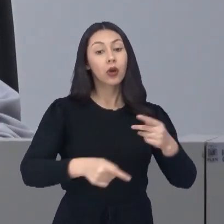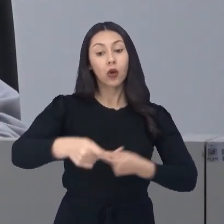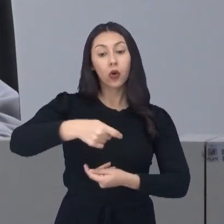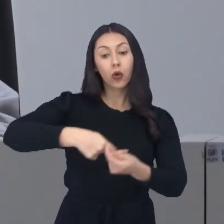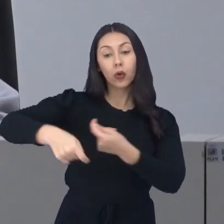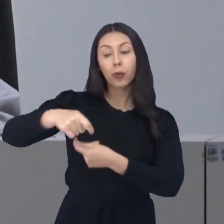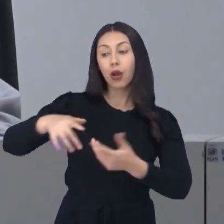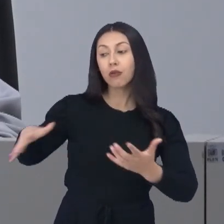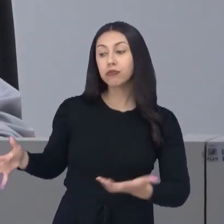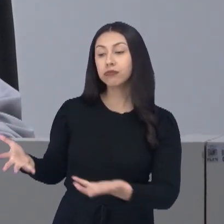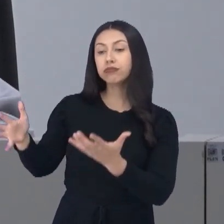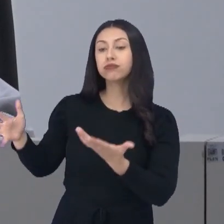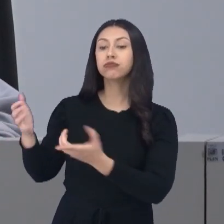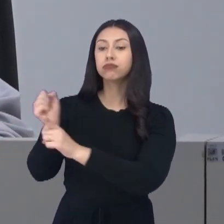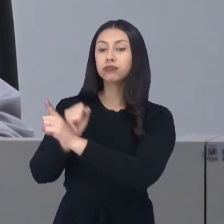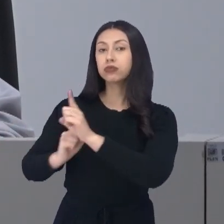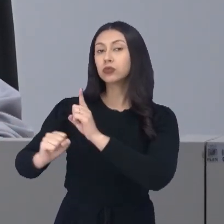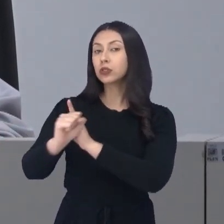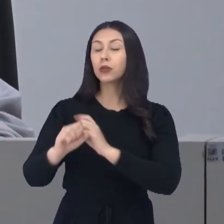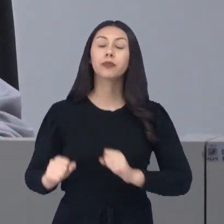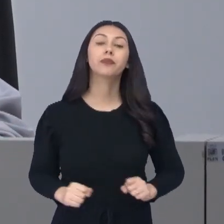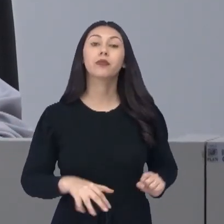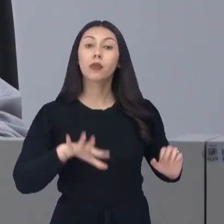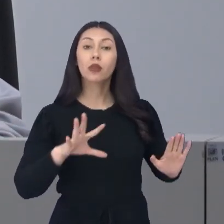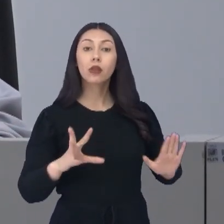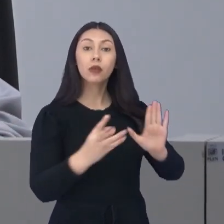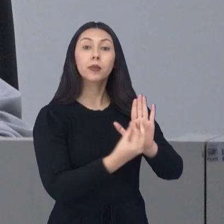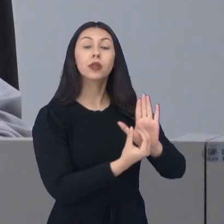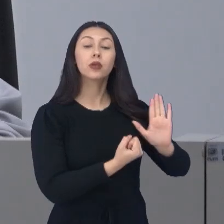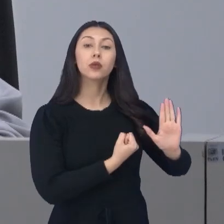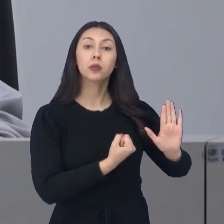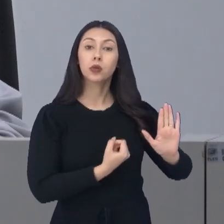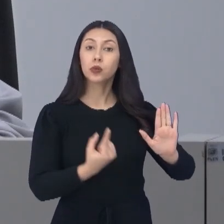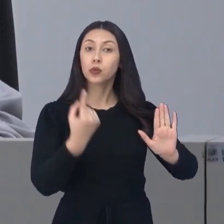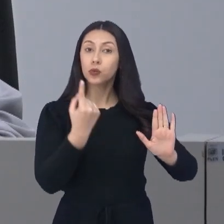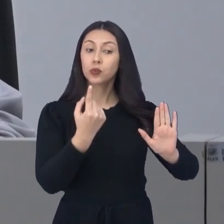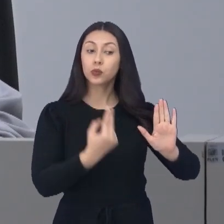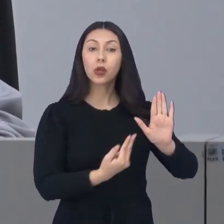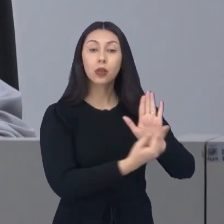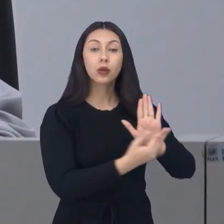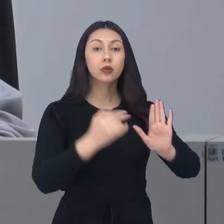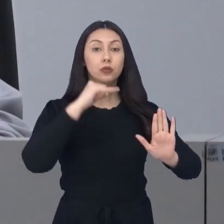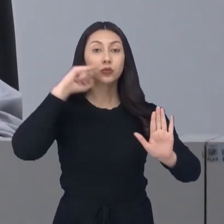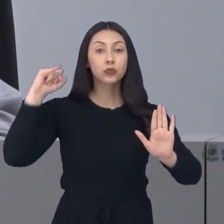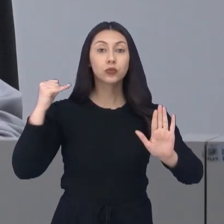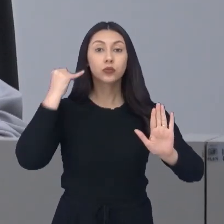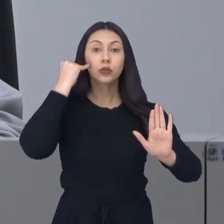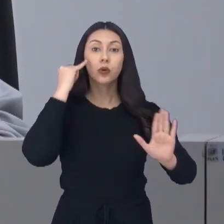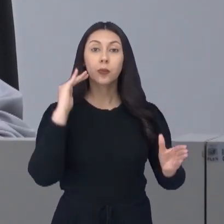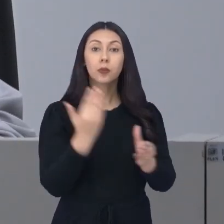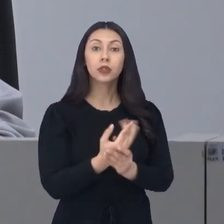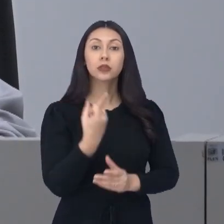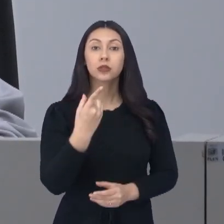Social. Emenda número 1, de autoria do vereador Juvenil Silvério, ao processo número